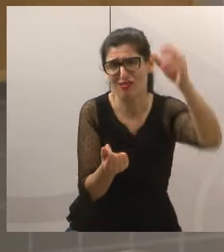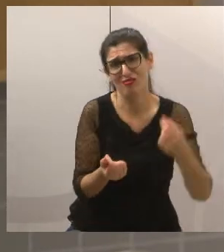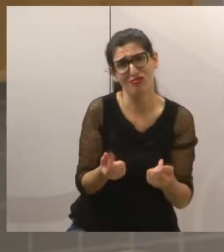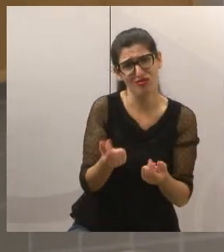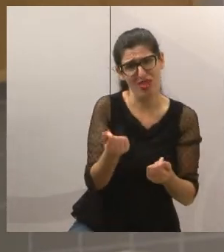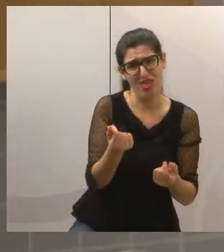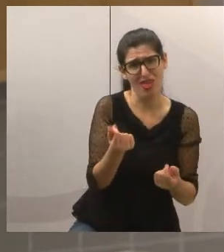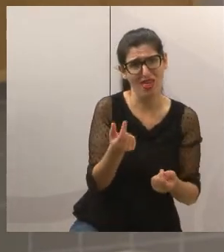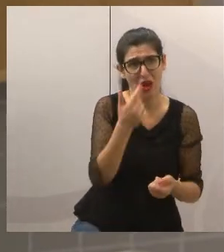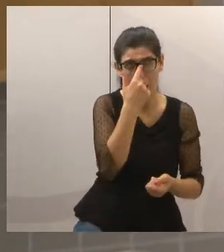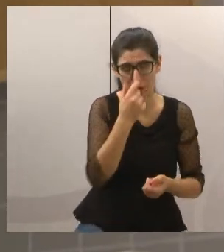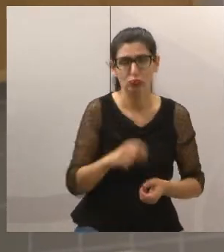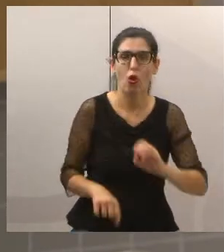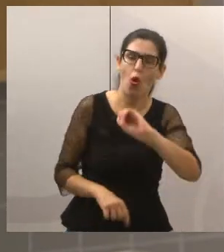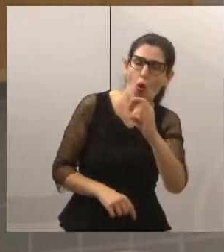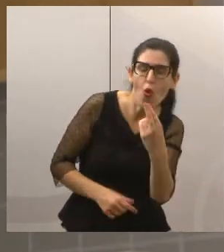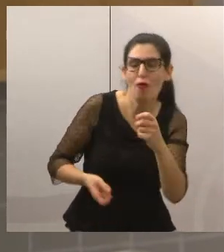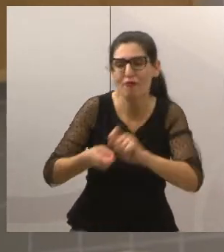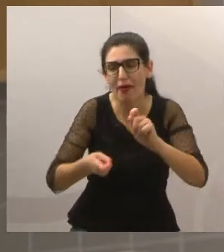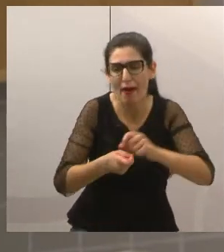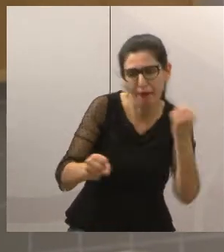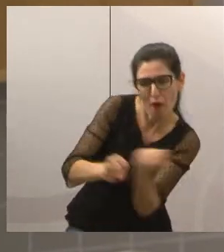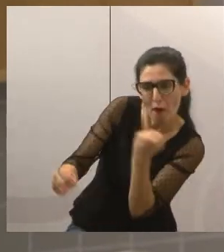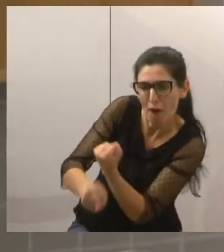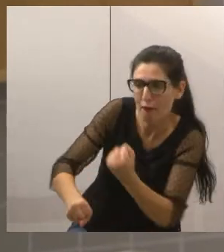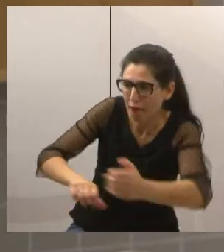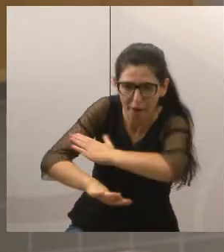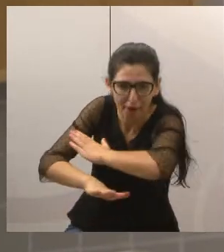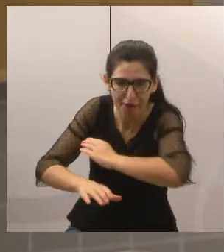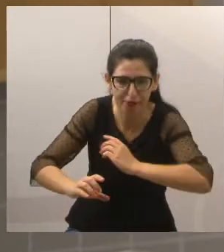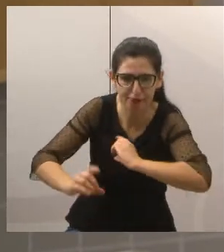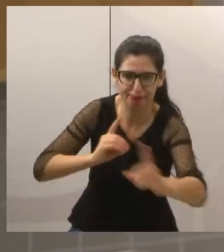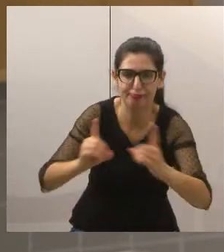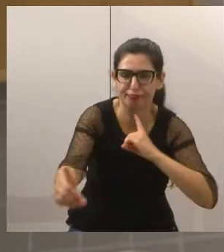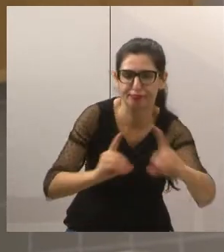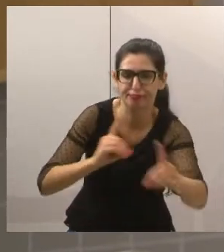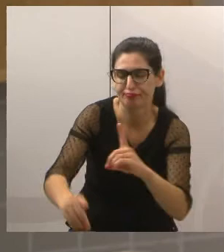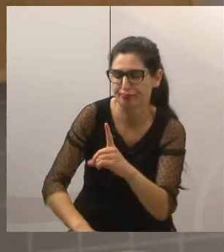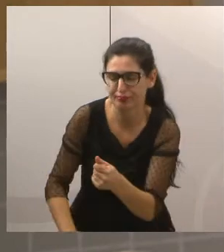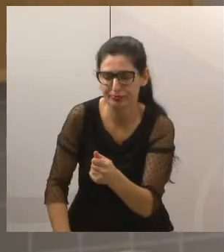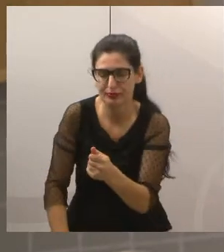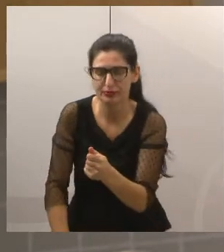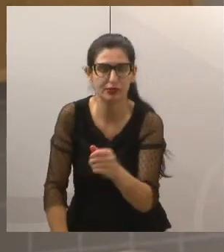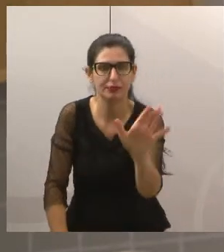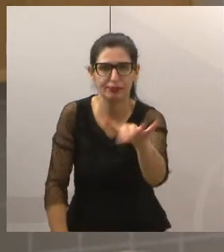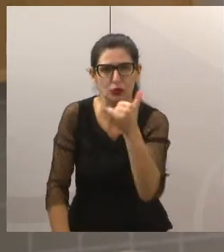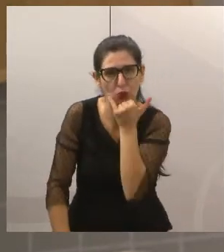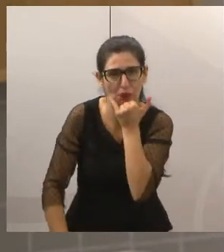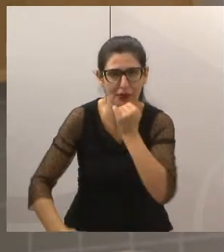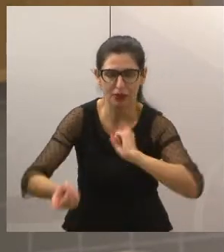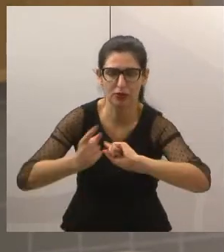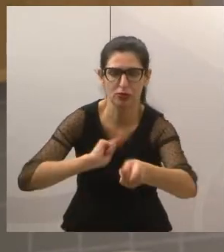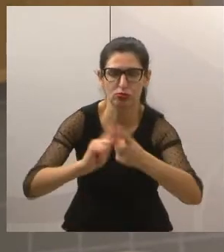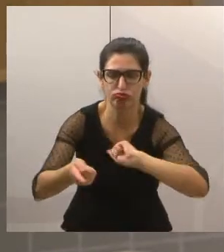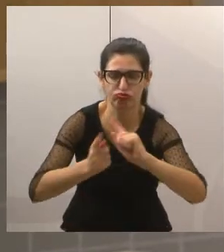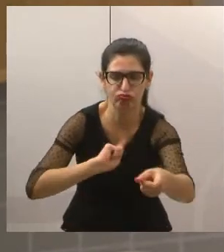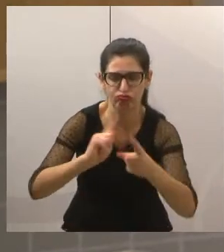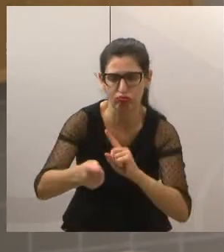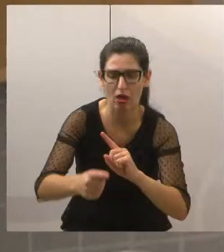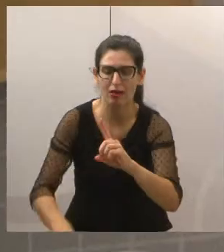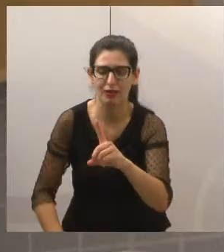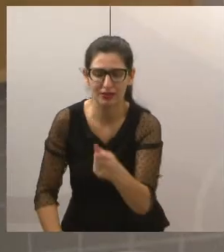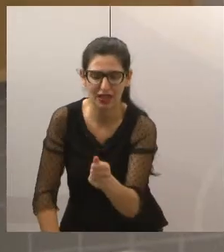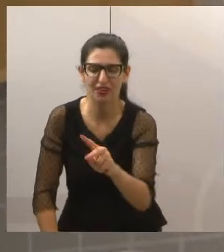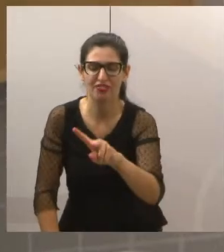faz. Ou você executa a obra da Davilino, e por isso a importância de se buscar um financiamento de longo prazo,